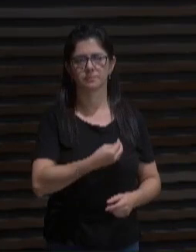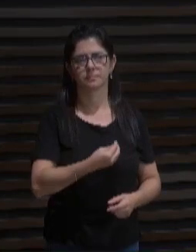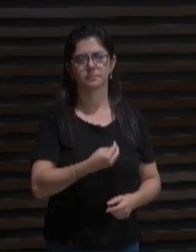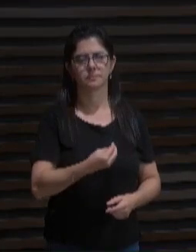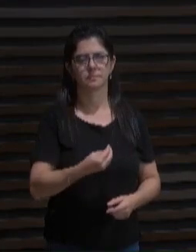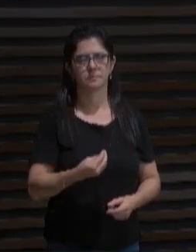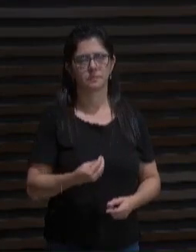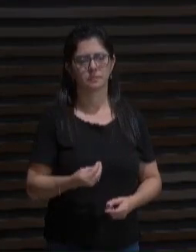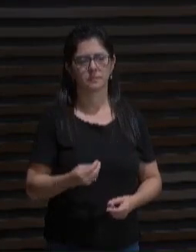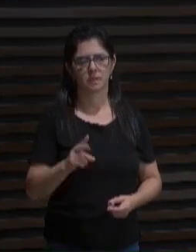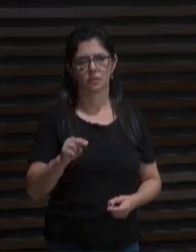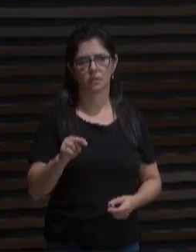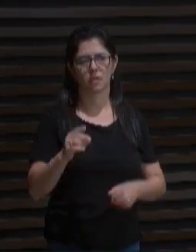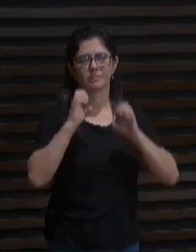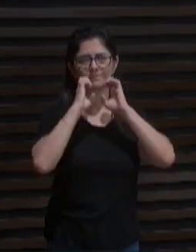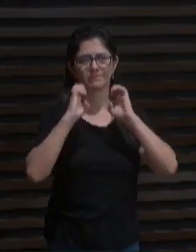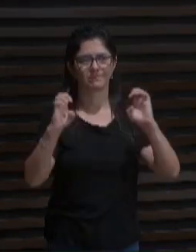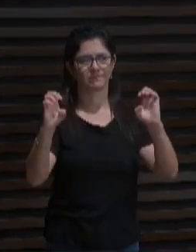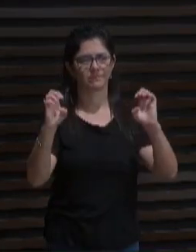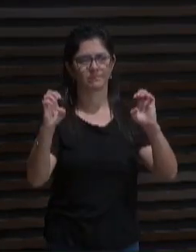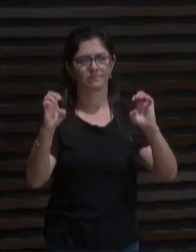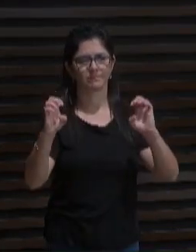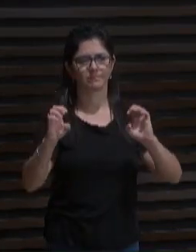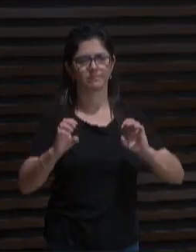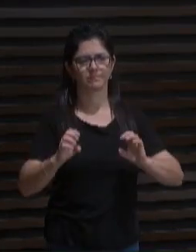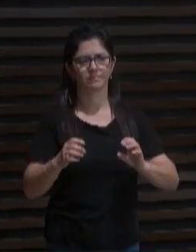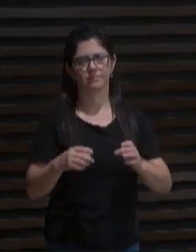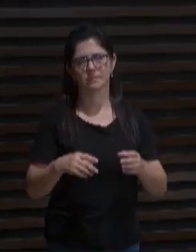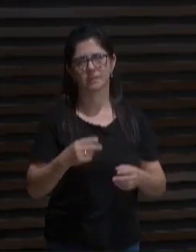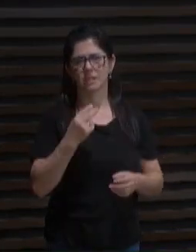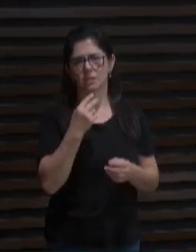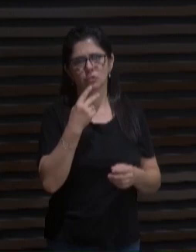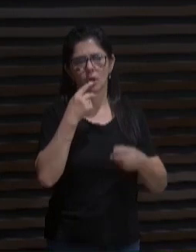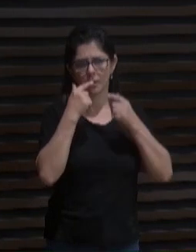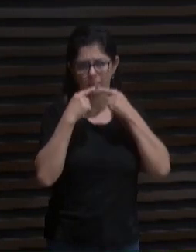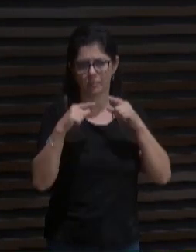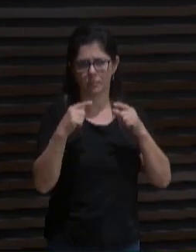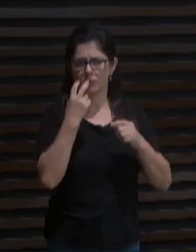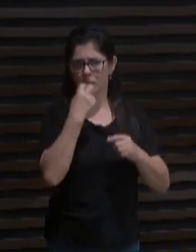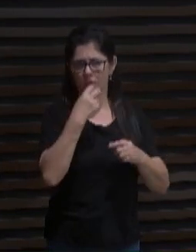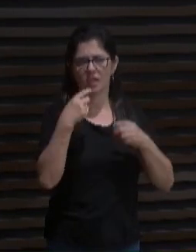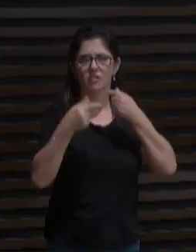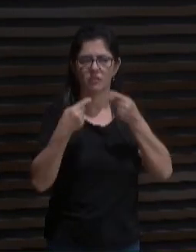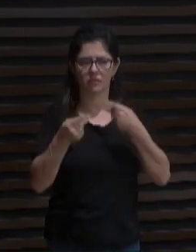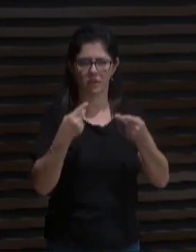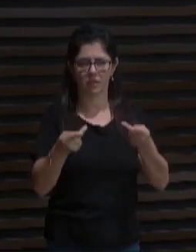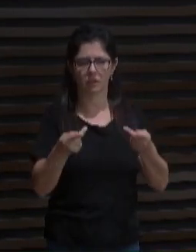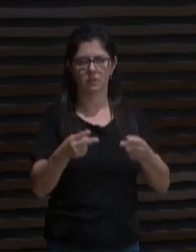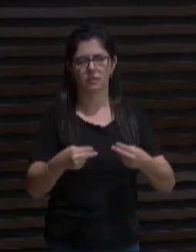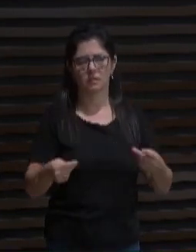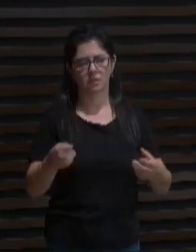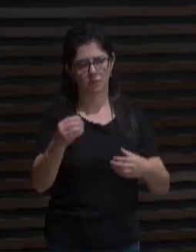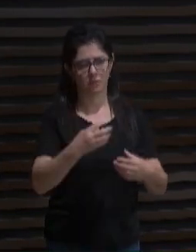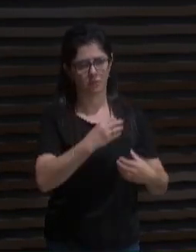Condizente. A Bíblia fala, a boca fala do que o coração está cheio. O que tem saído da sua